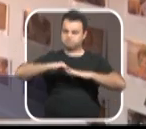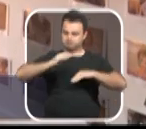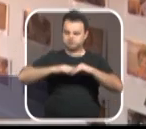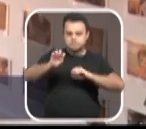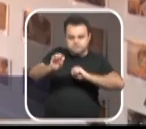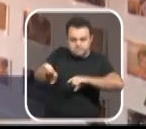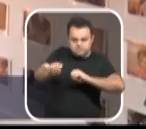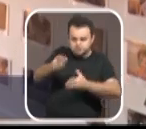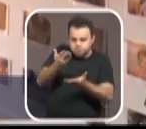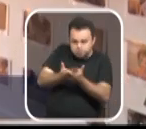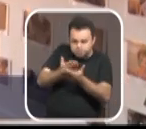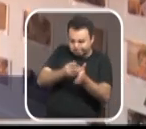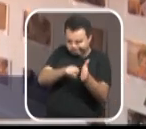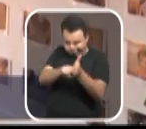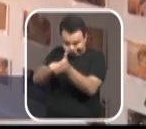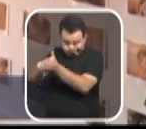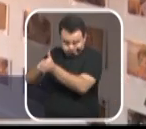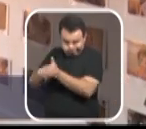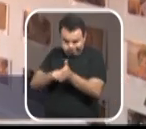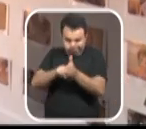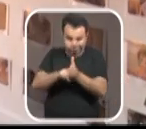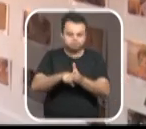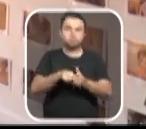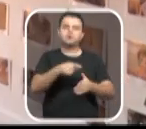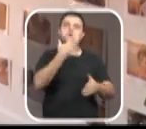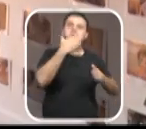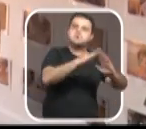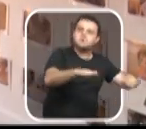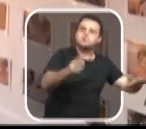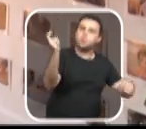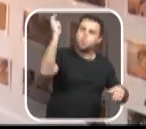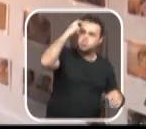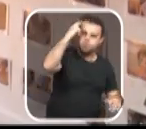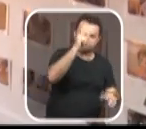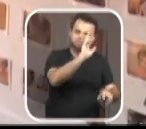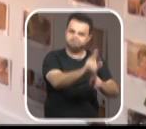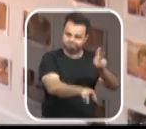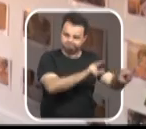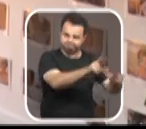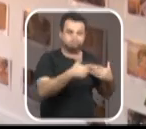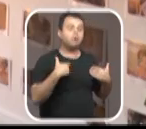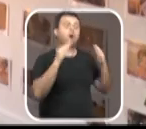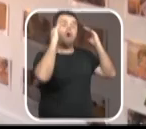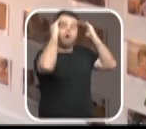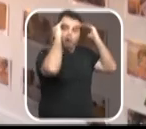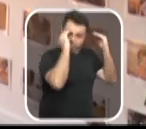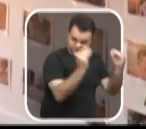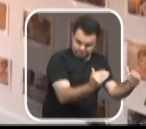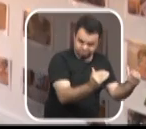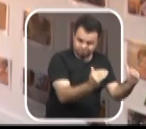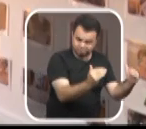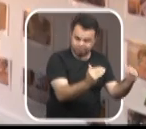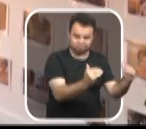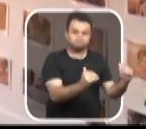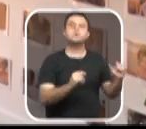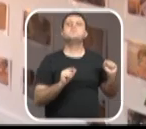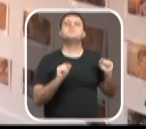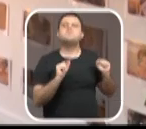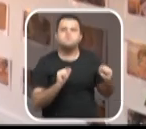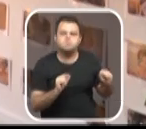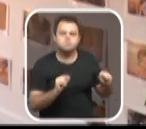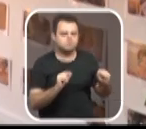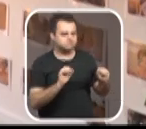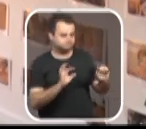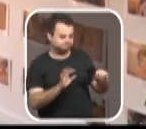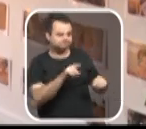que valoriza a infância e as culturas da infância, é subverter esse modelo a ponto de